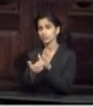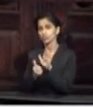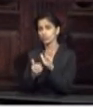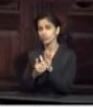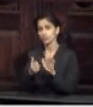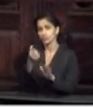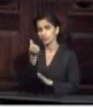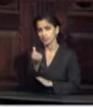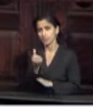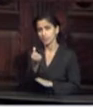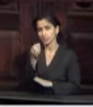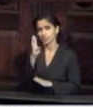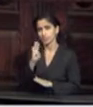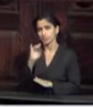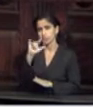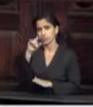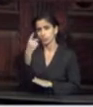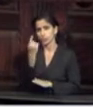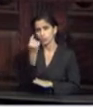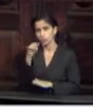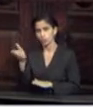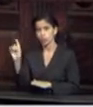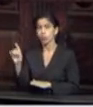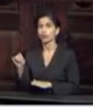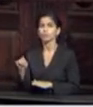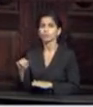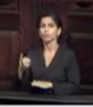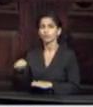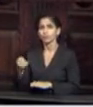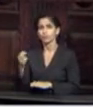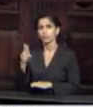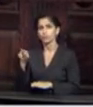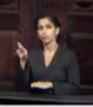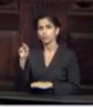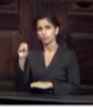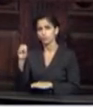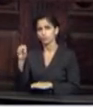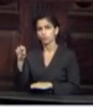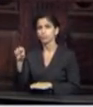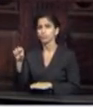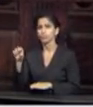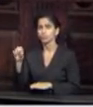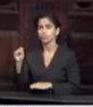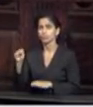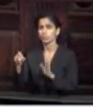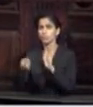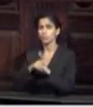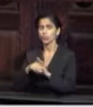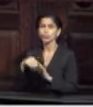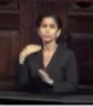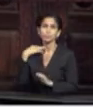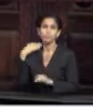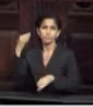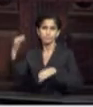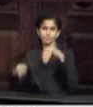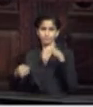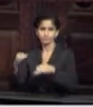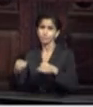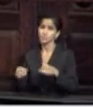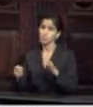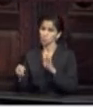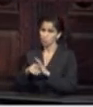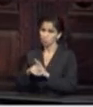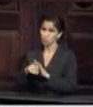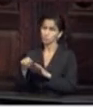6 bilhões de reais do Judiciário, do Fundo da Justiça, para poder, naquela época, segundo o